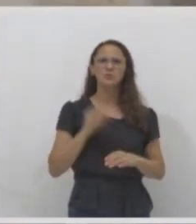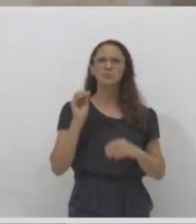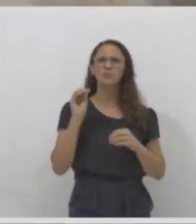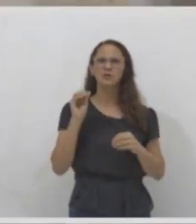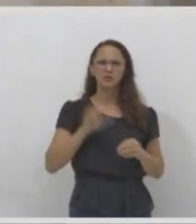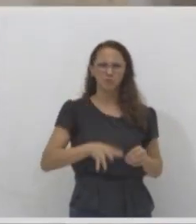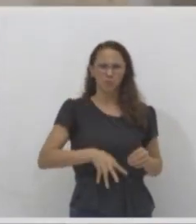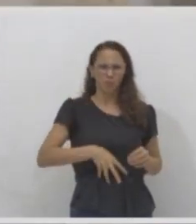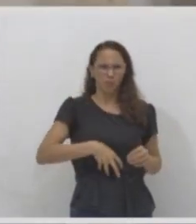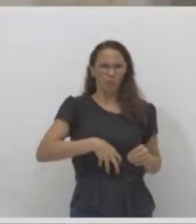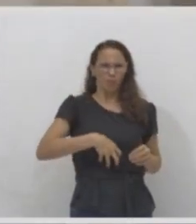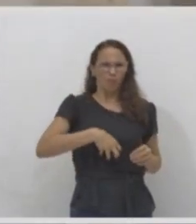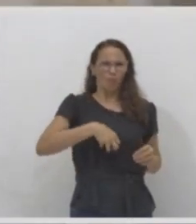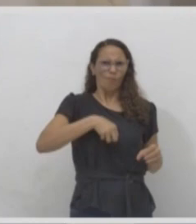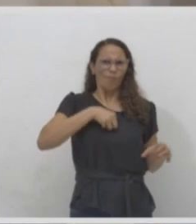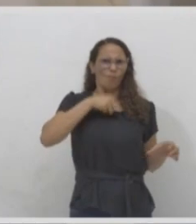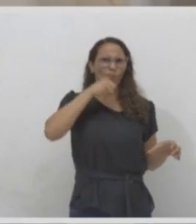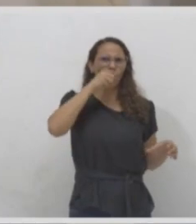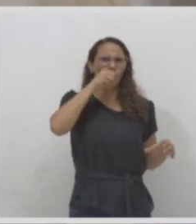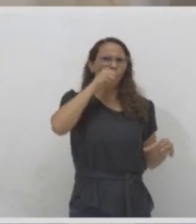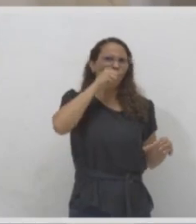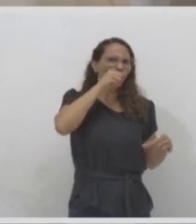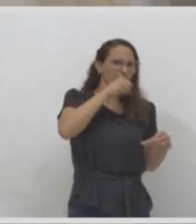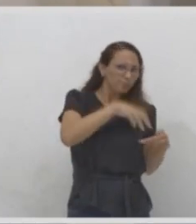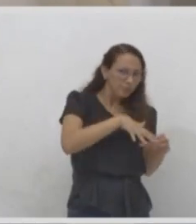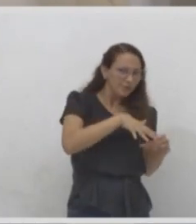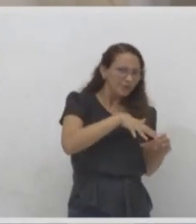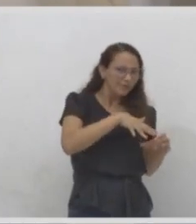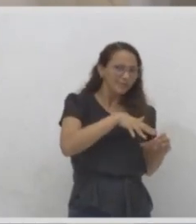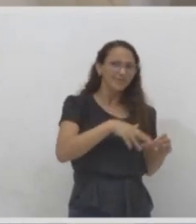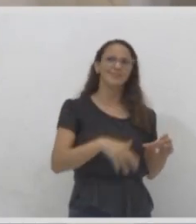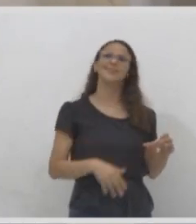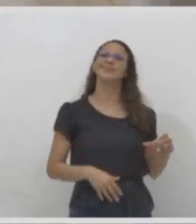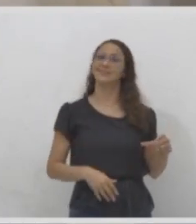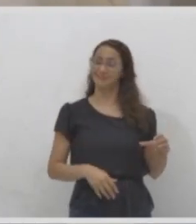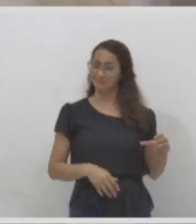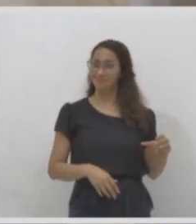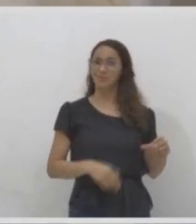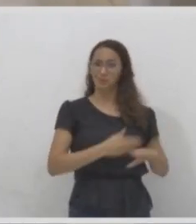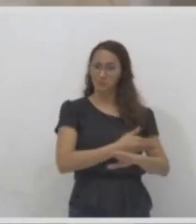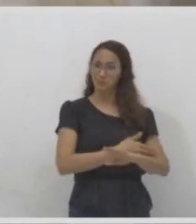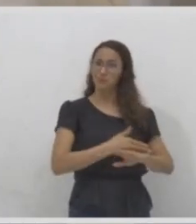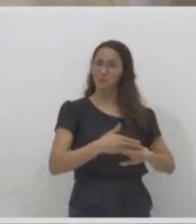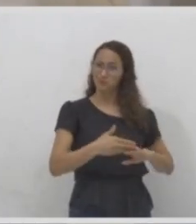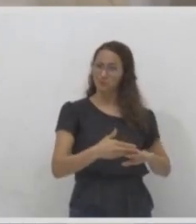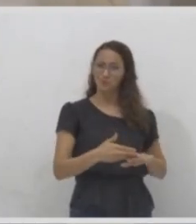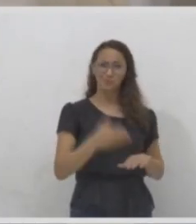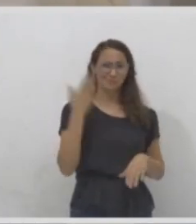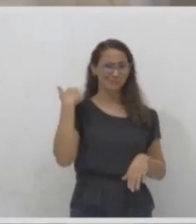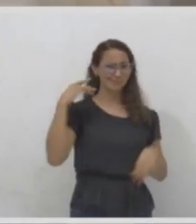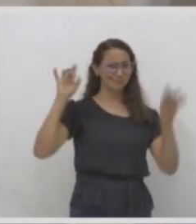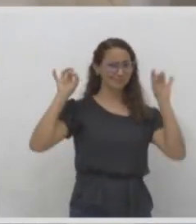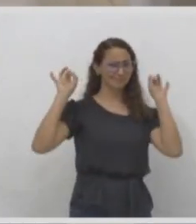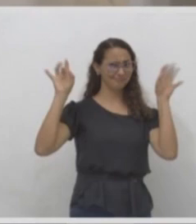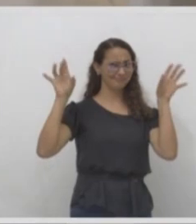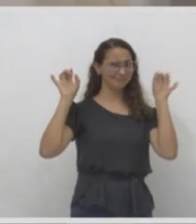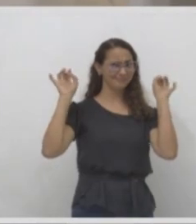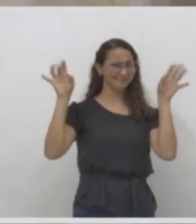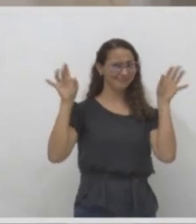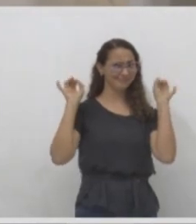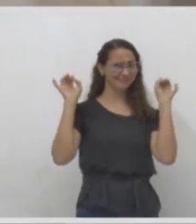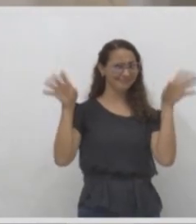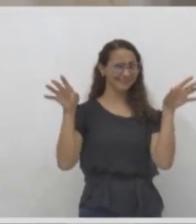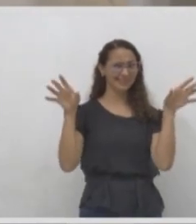tudo o que tivesse nos pulmões e escarrar, jogar ali. Isso era chique, porque para eles